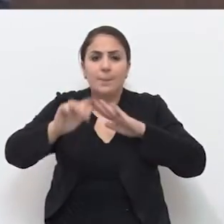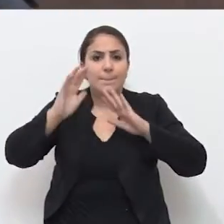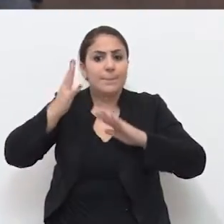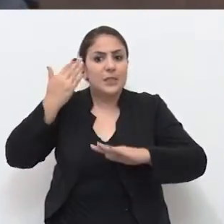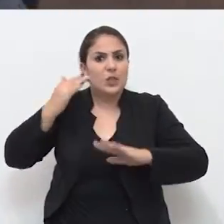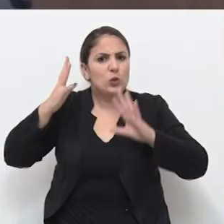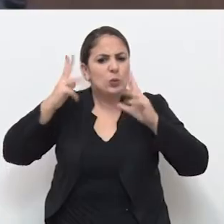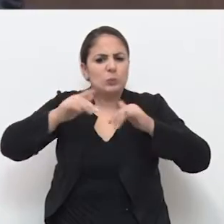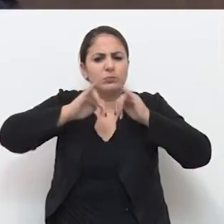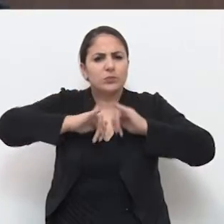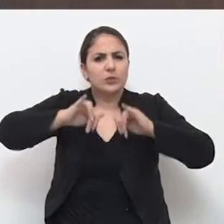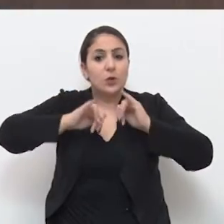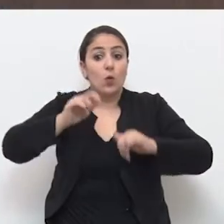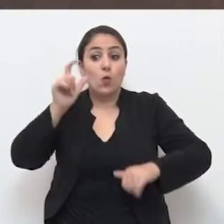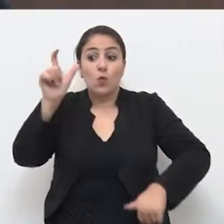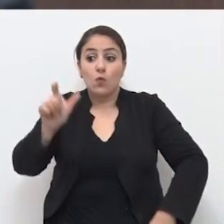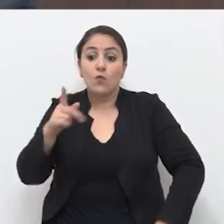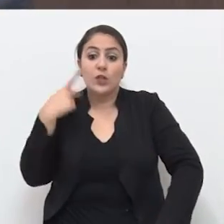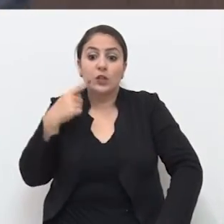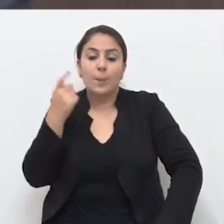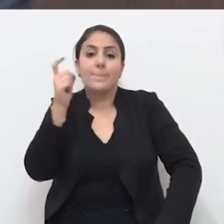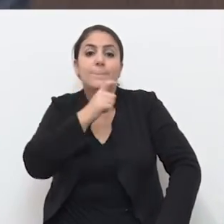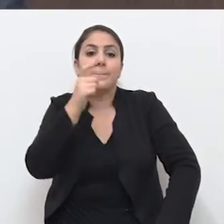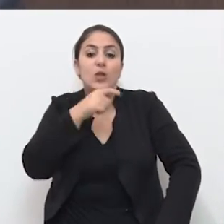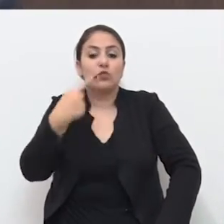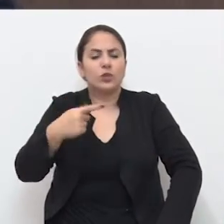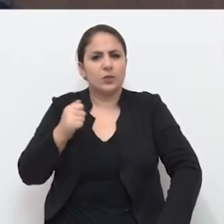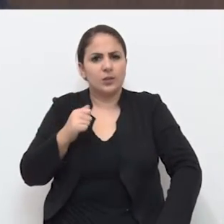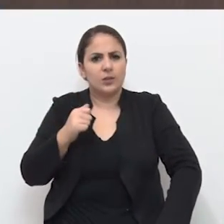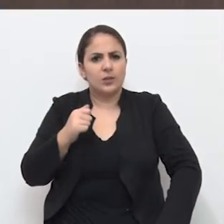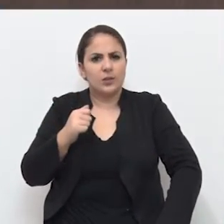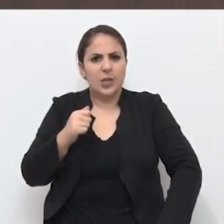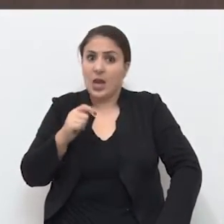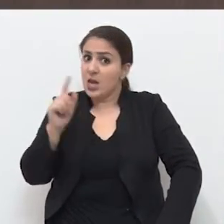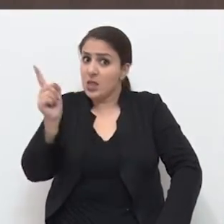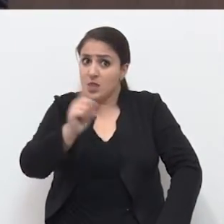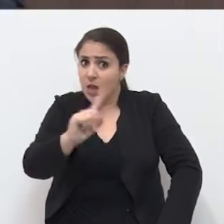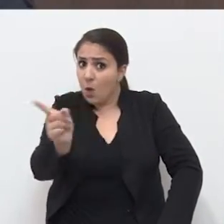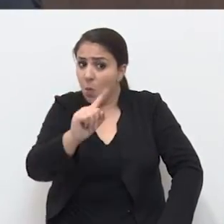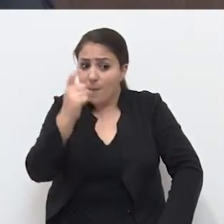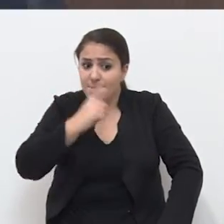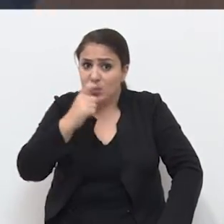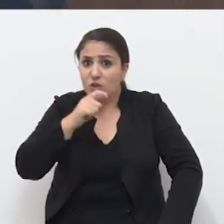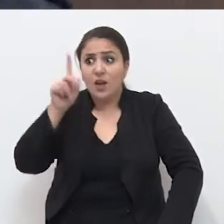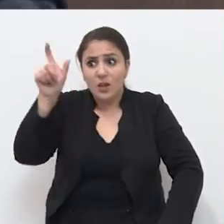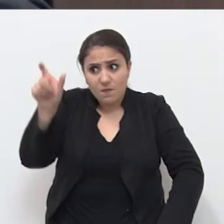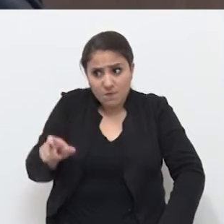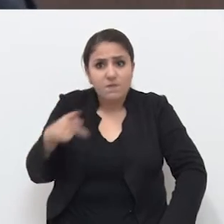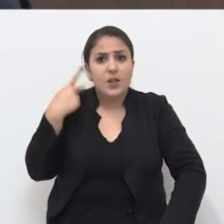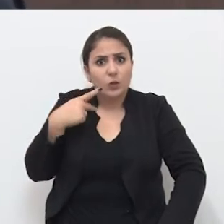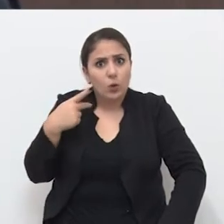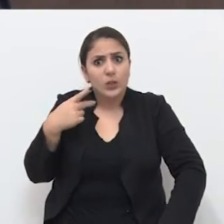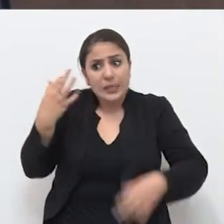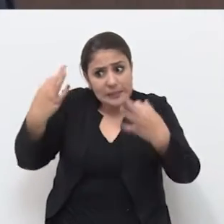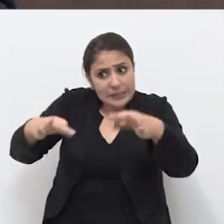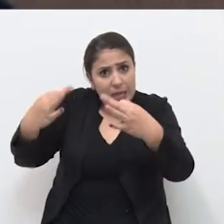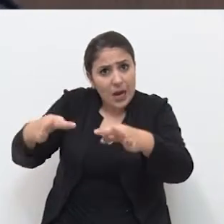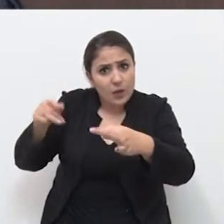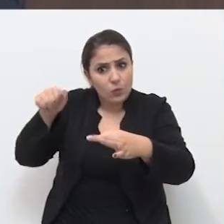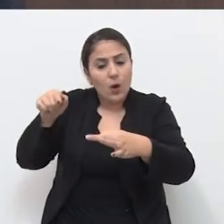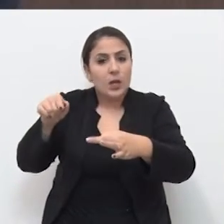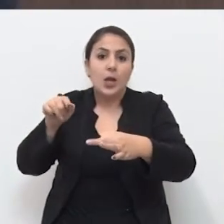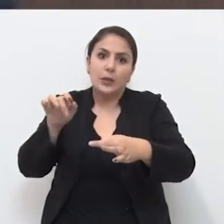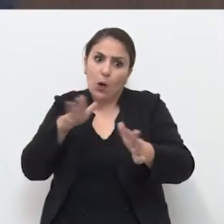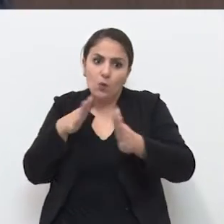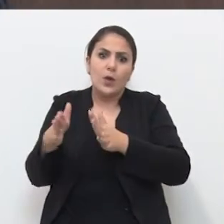que toda a imprensa divulgou que tinha um vereador mentindo nesta casa. E esse vereador não mentiu, este vereador não errou, eu acho que ele